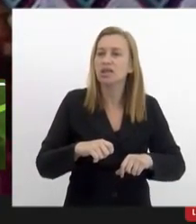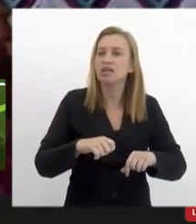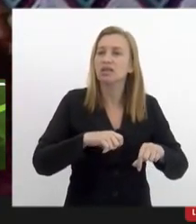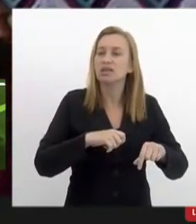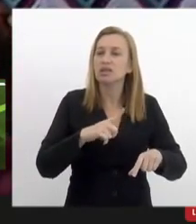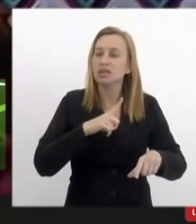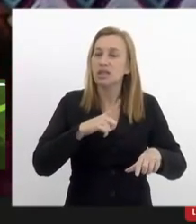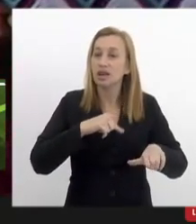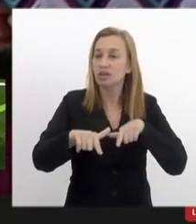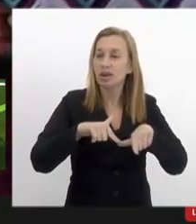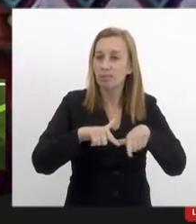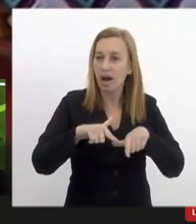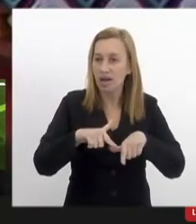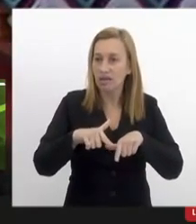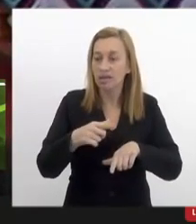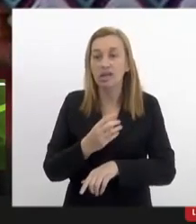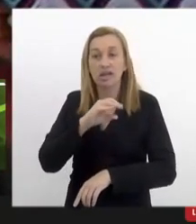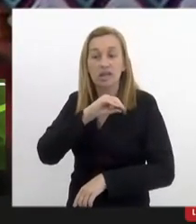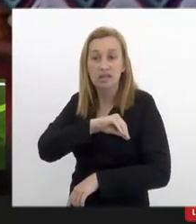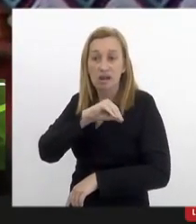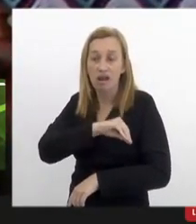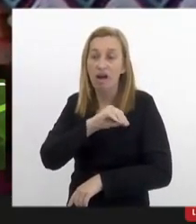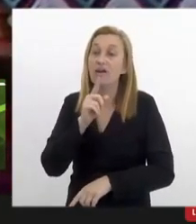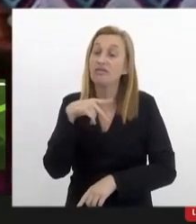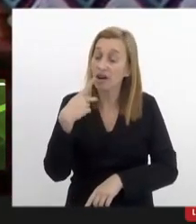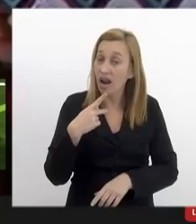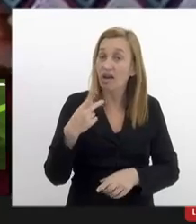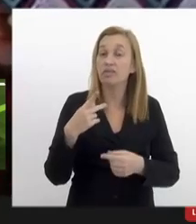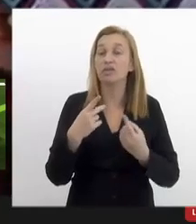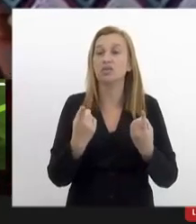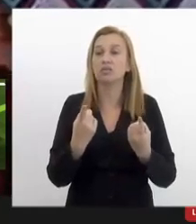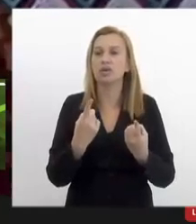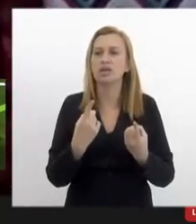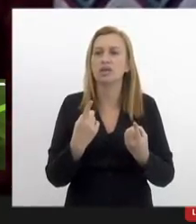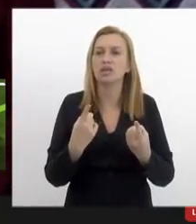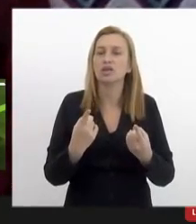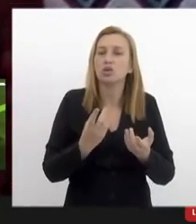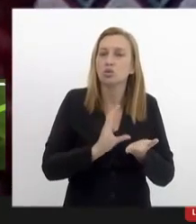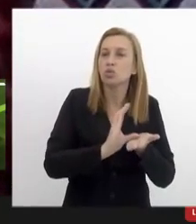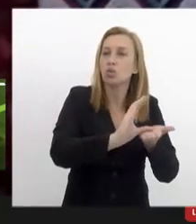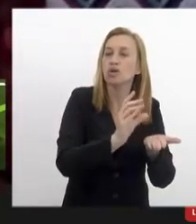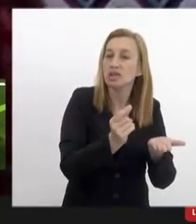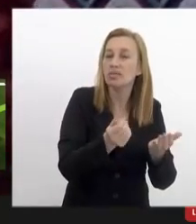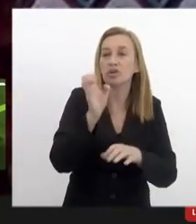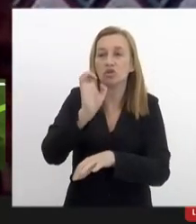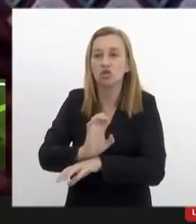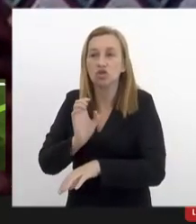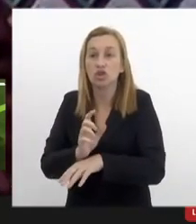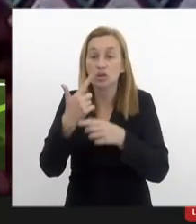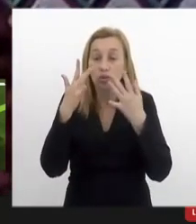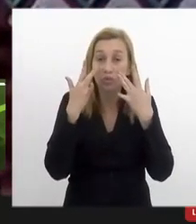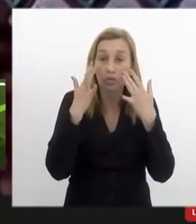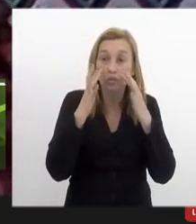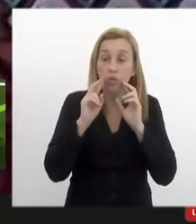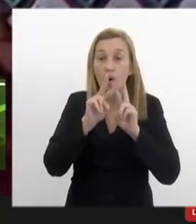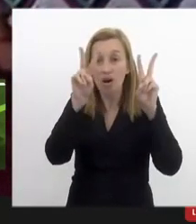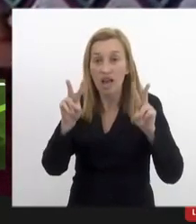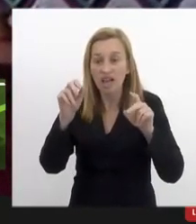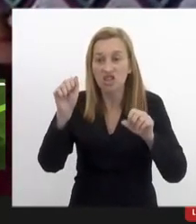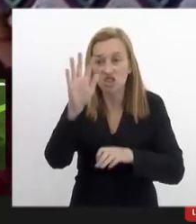Vossa Excelência falava sobre essa dinâmica no orçamento do Estado e no olhar das elites, né, em